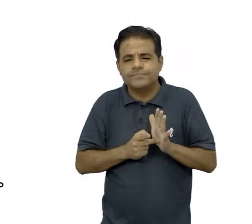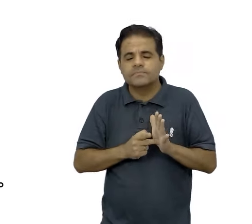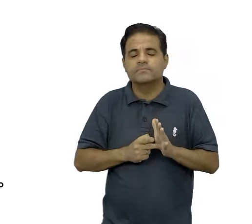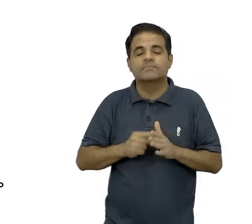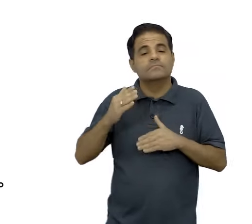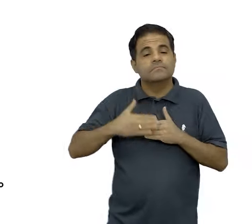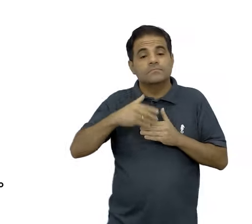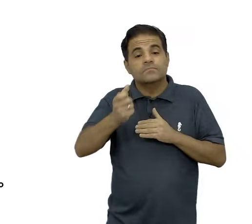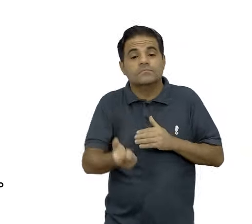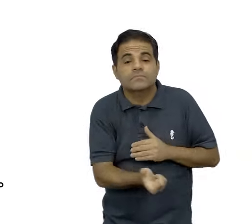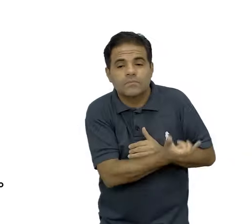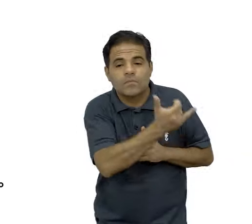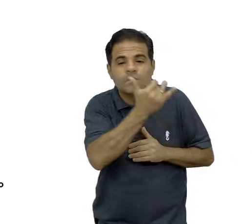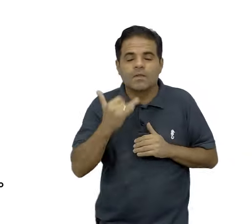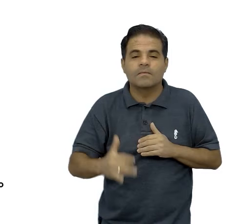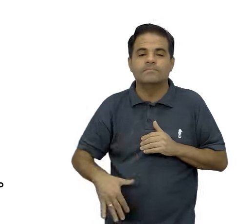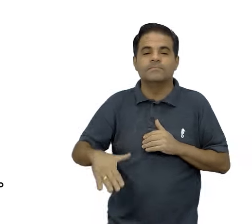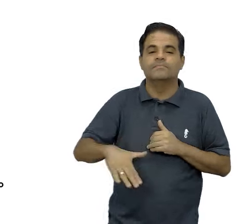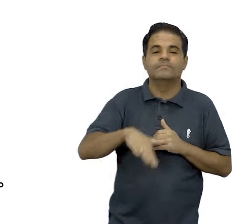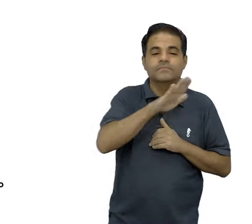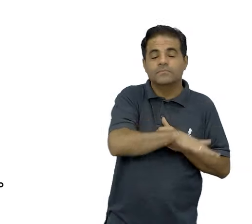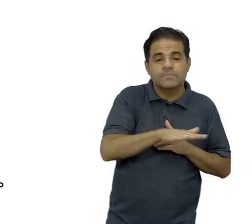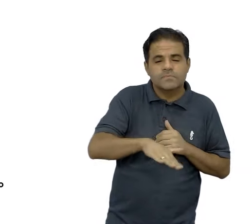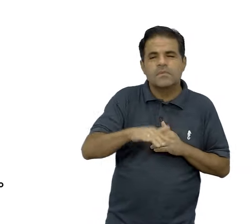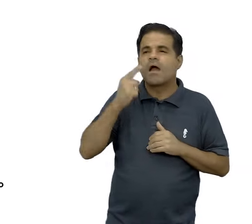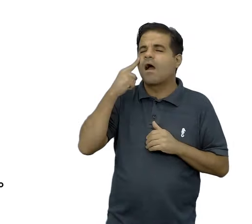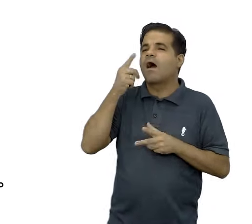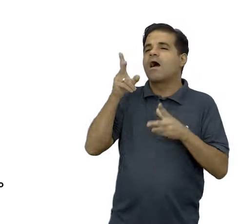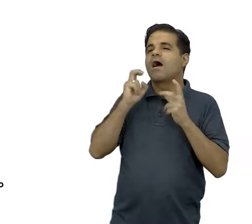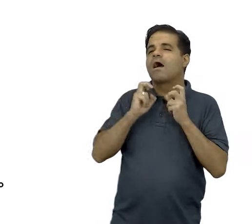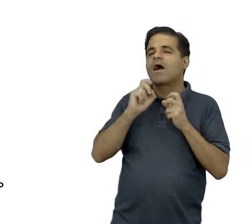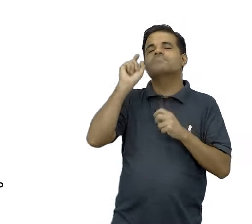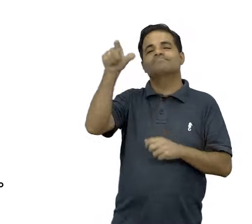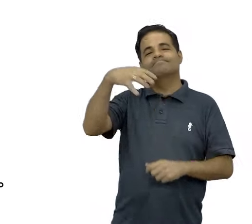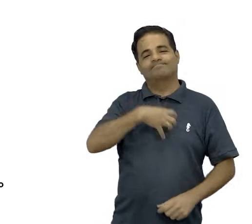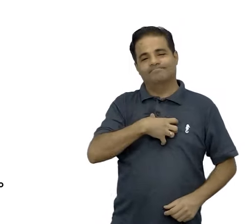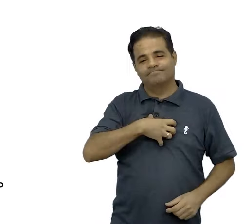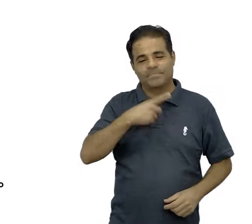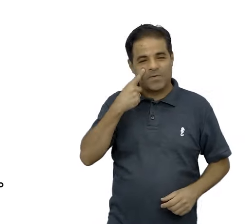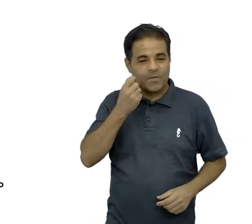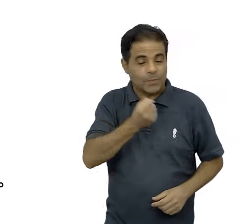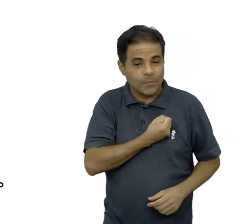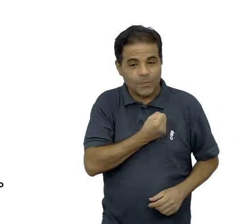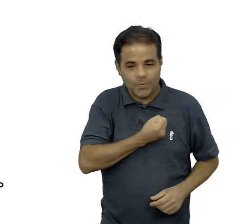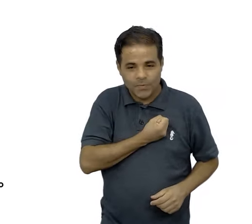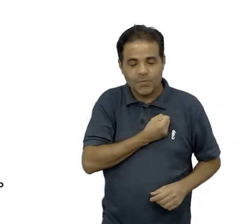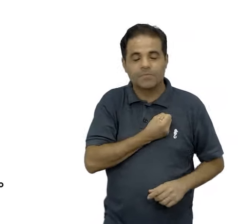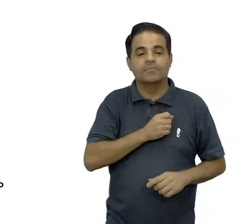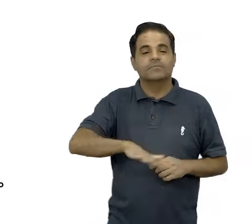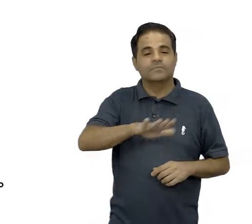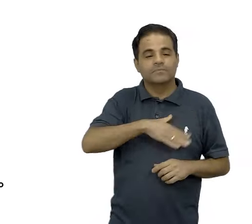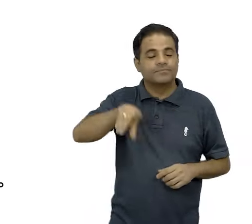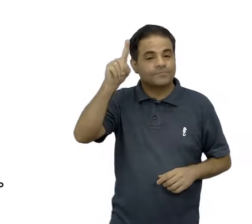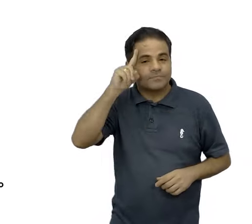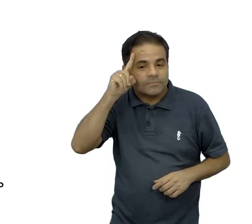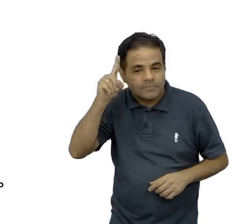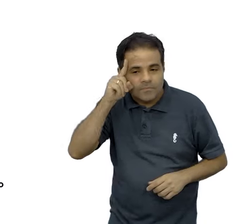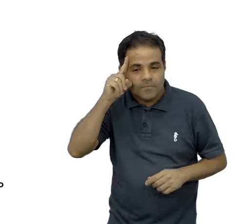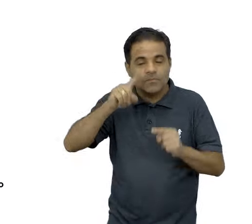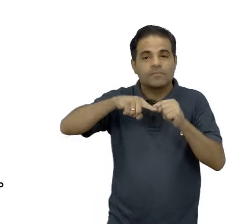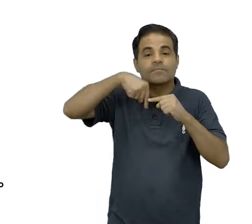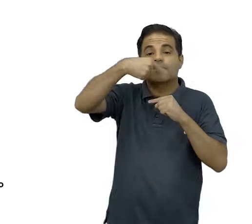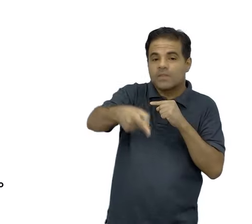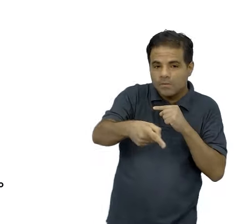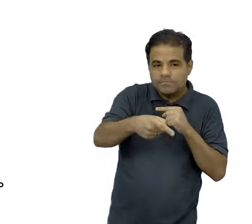ao quantificar, as crianças elas reconhecem o sentido da numeração que elas utilizam no cotidiano,